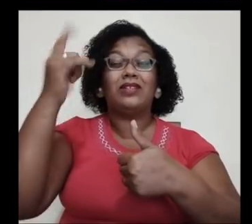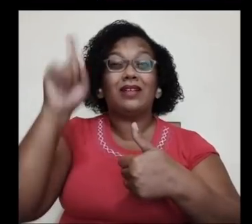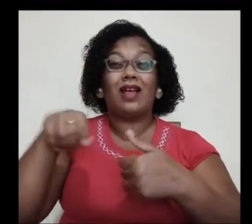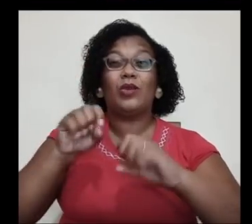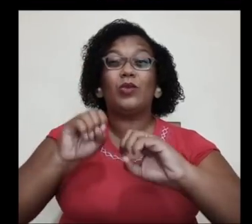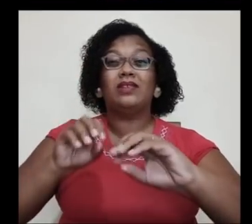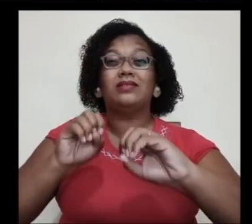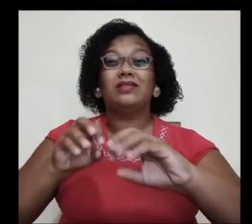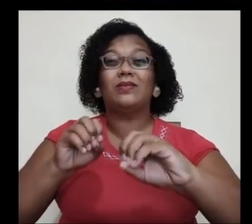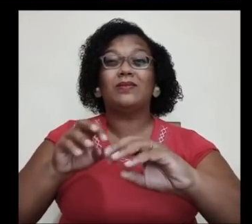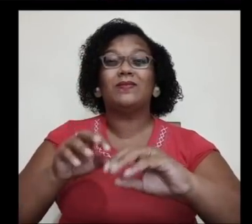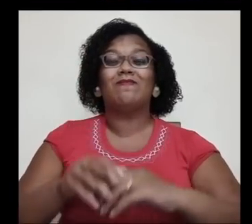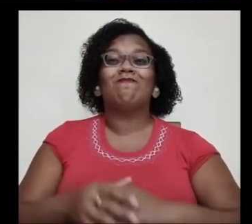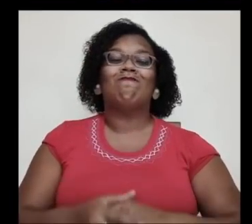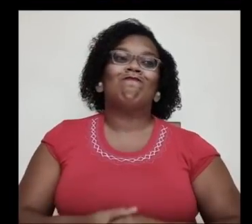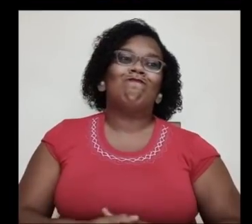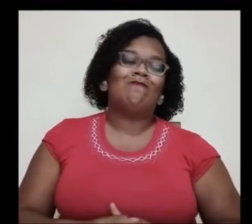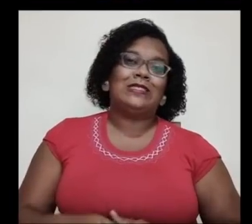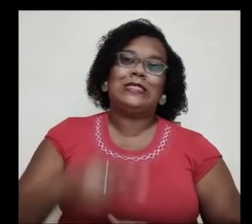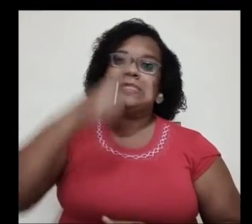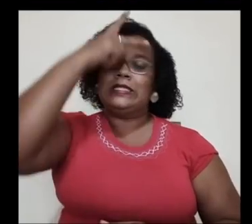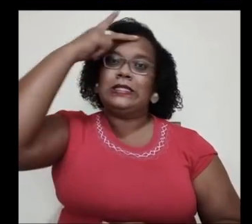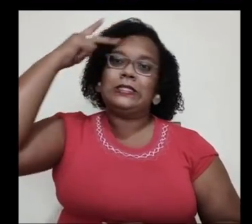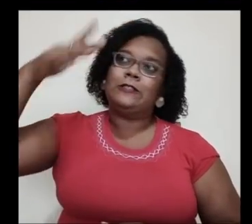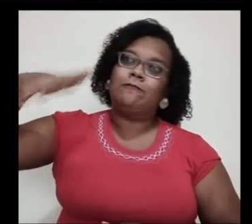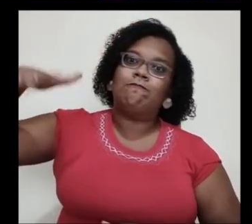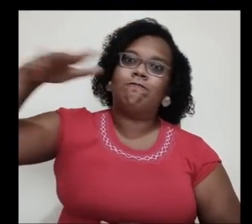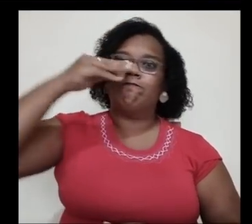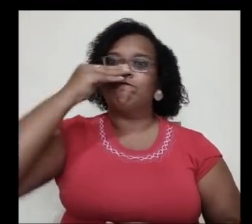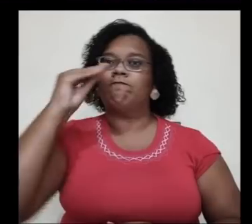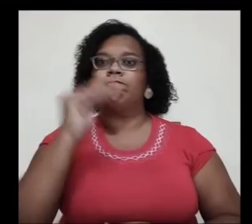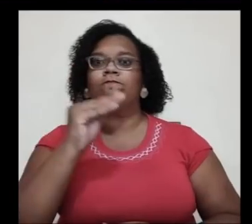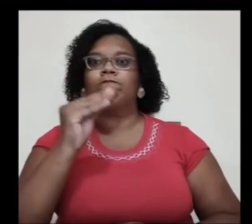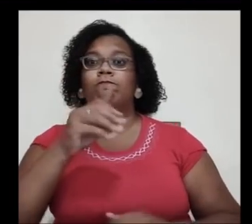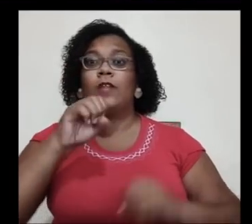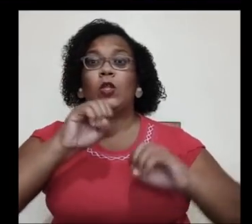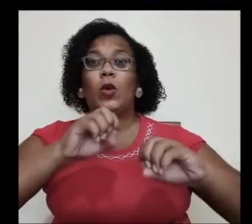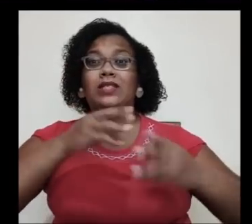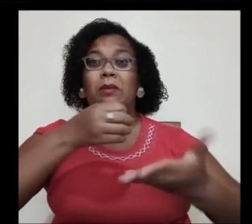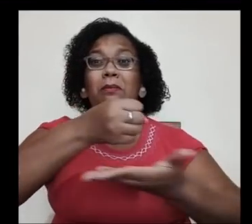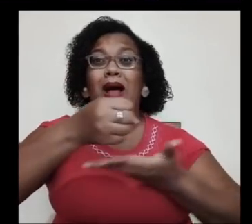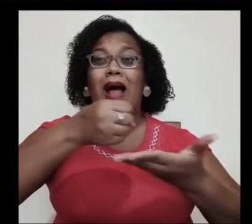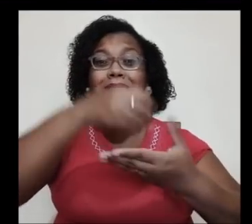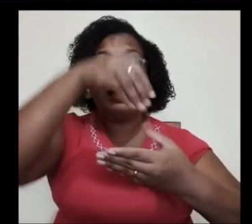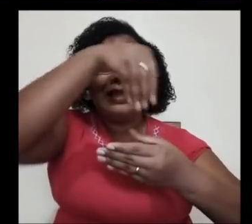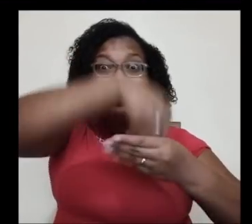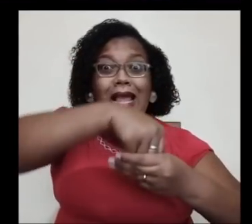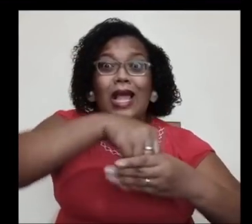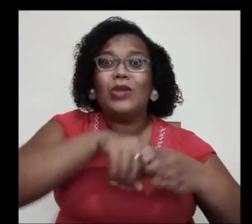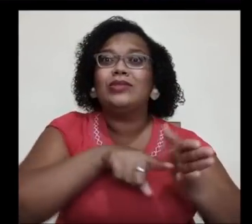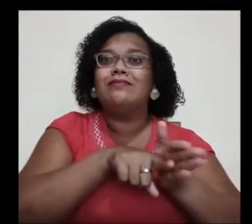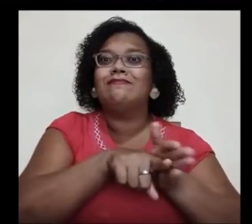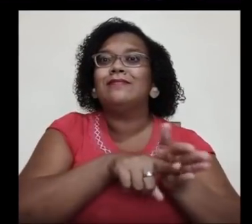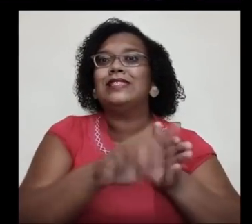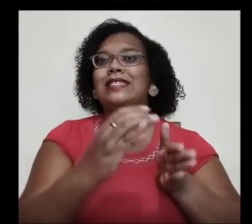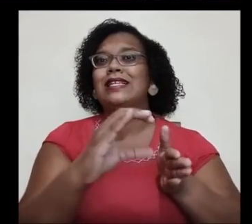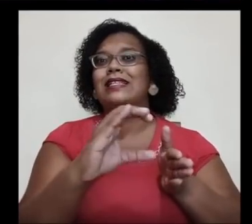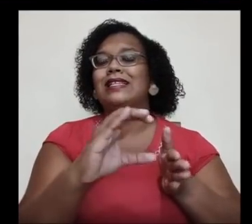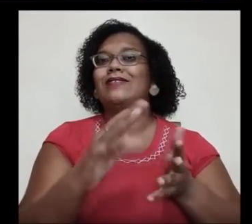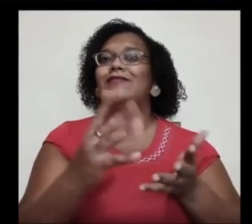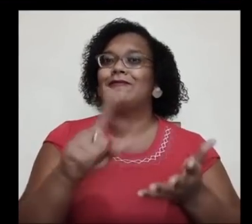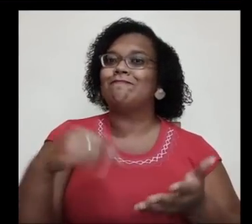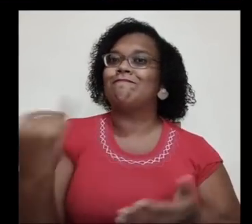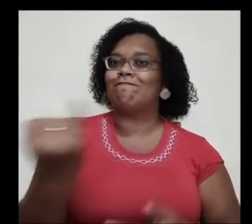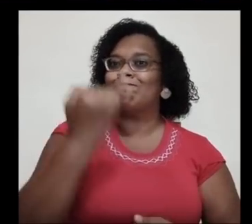a educação científica, que seria inclusive um elemento importante para enfrentar essas ondas anticientíficas como nós vivemos hoje no mundo inteiro e no Brasil